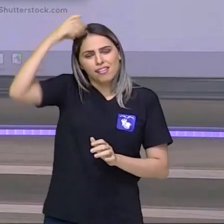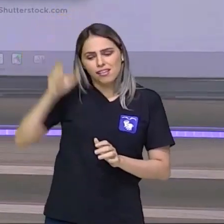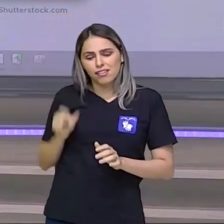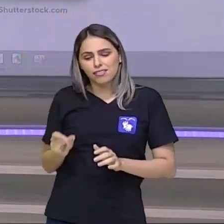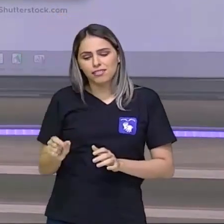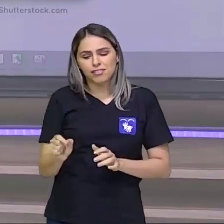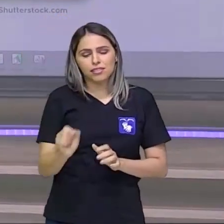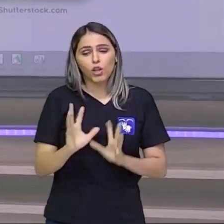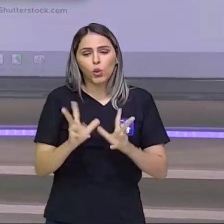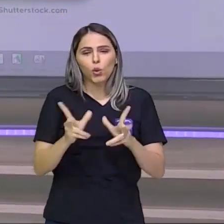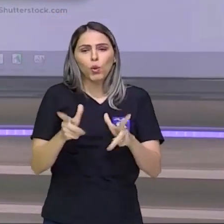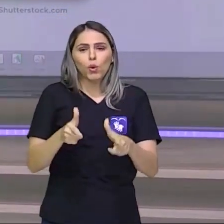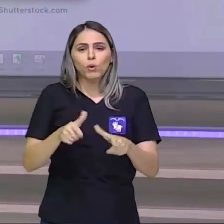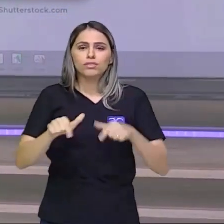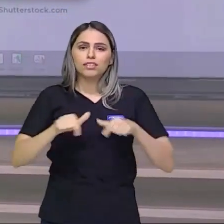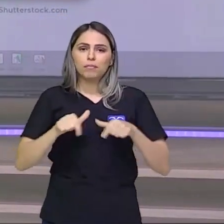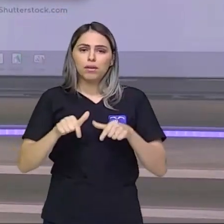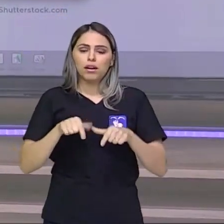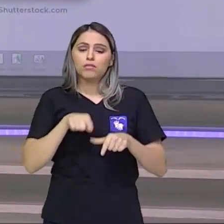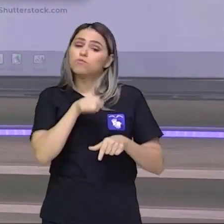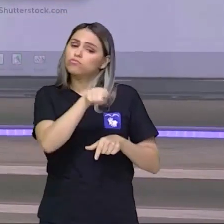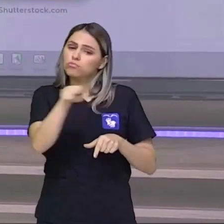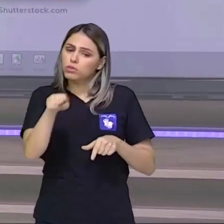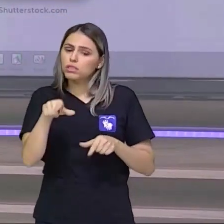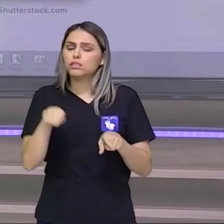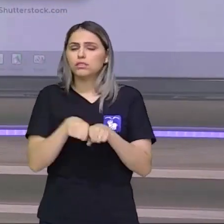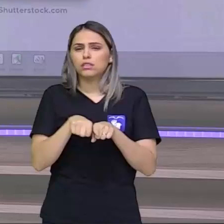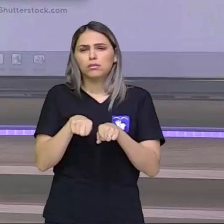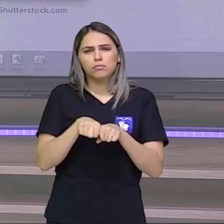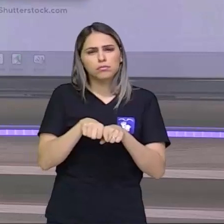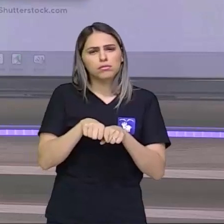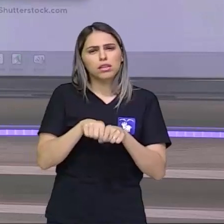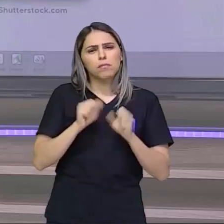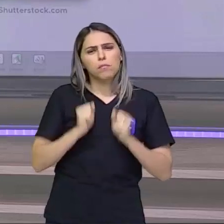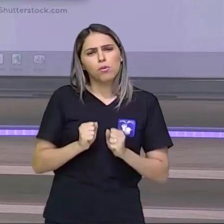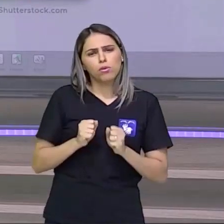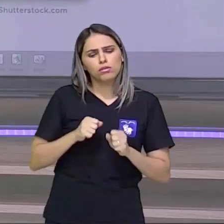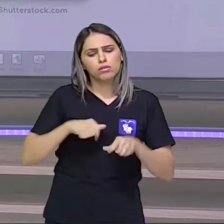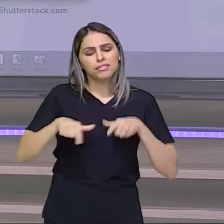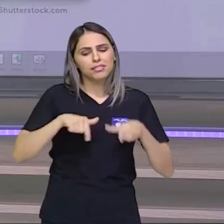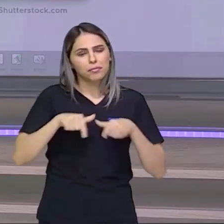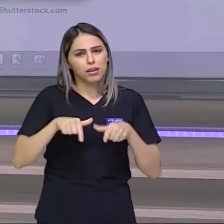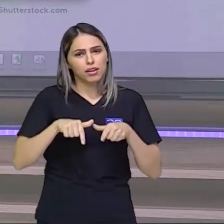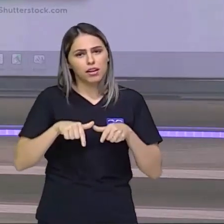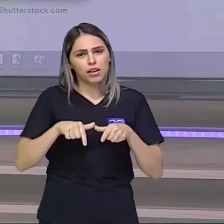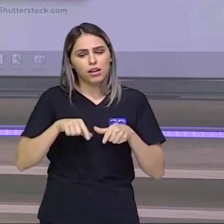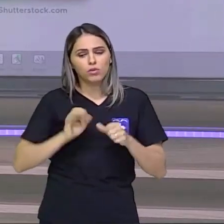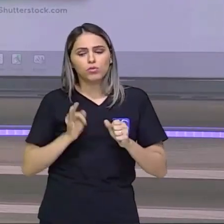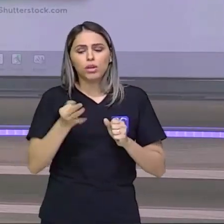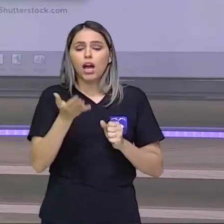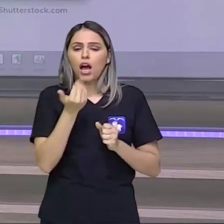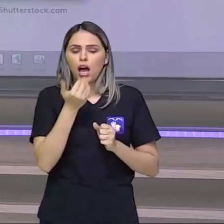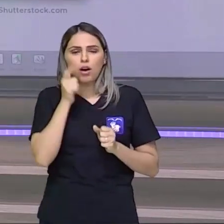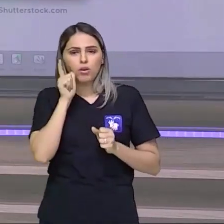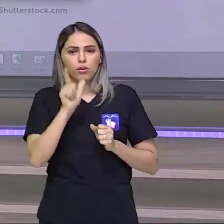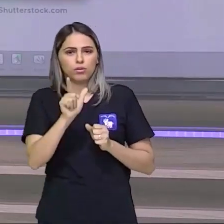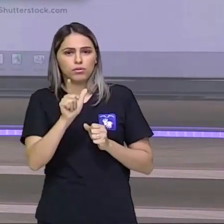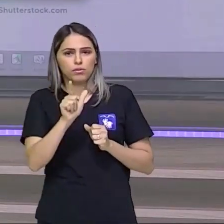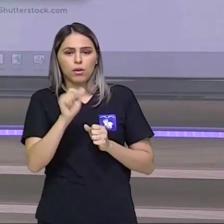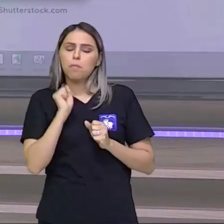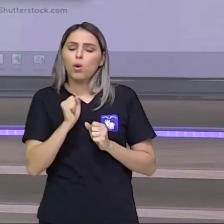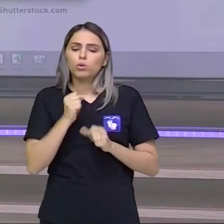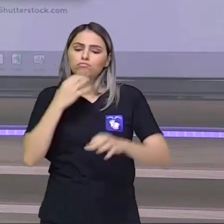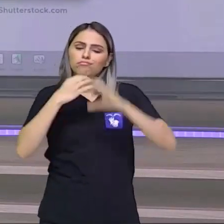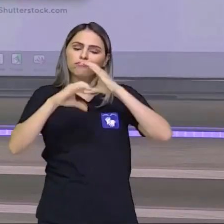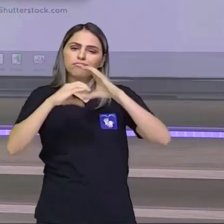aqui trabalham, você também vai poder trabalhar para poder comer, tudo bem? Você vai